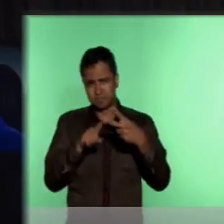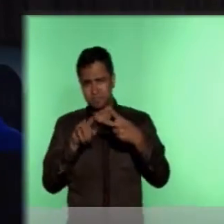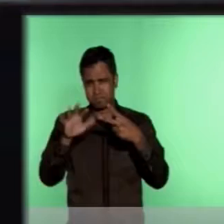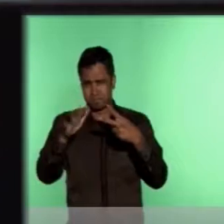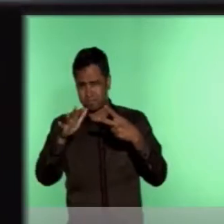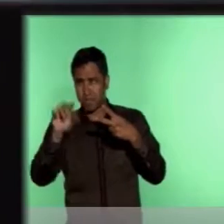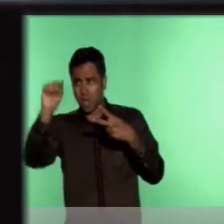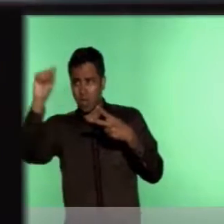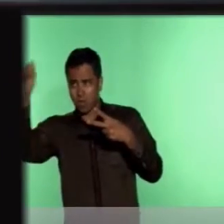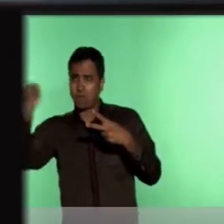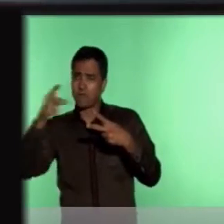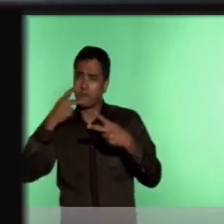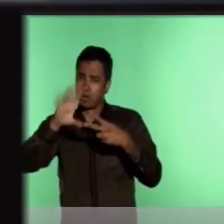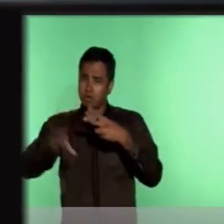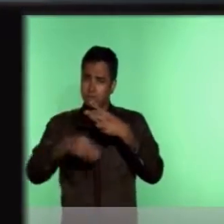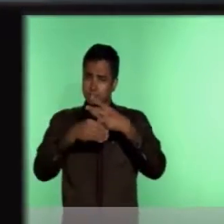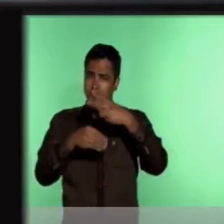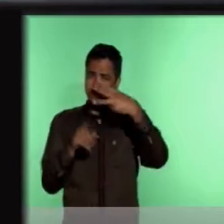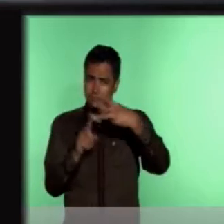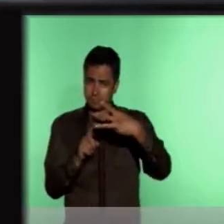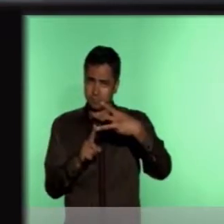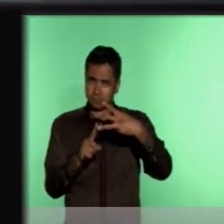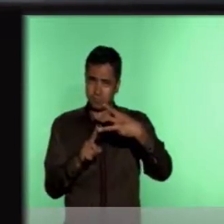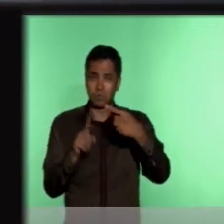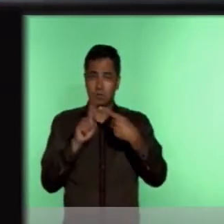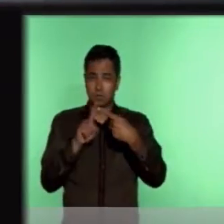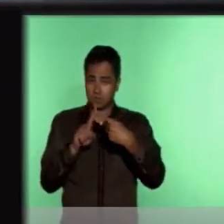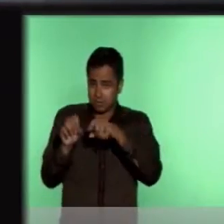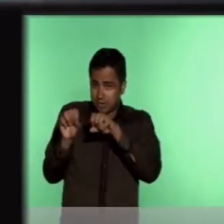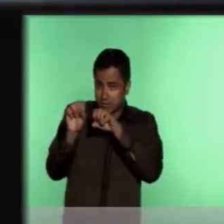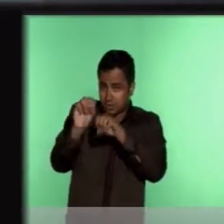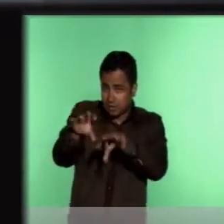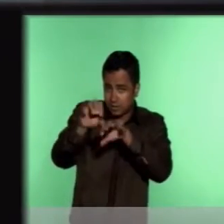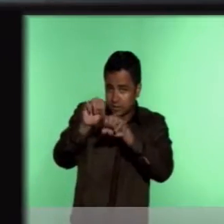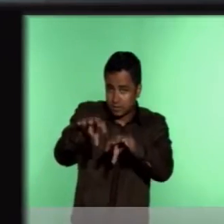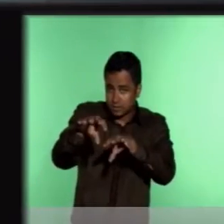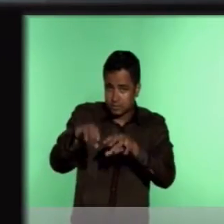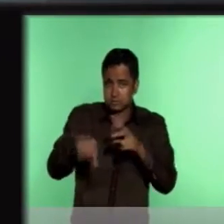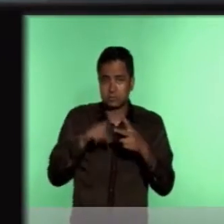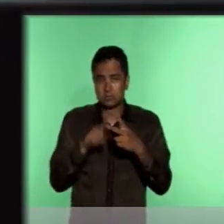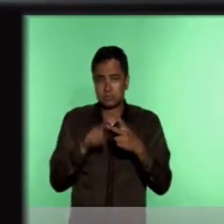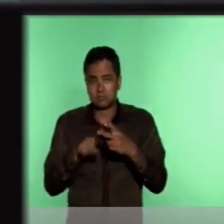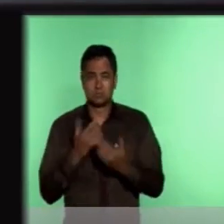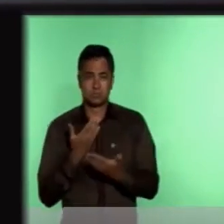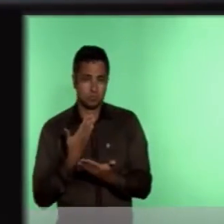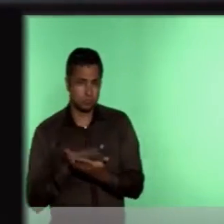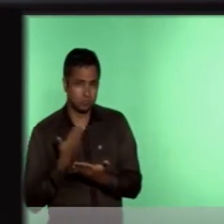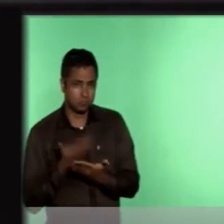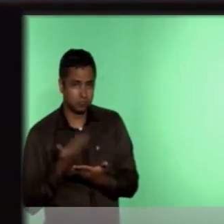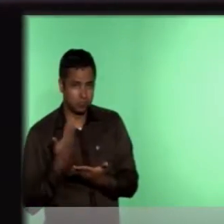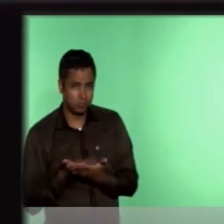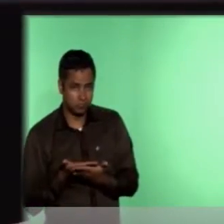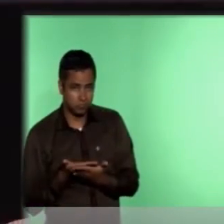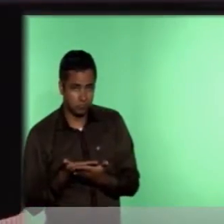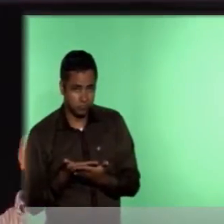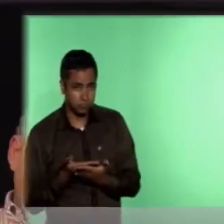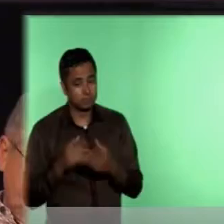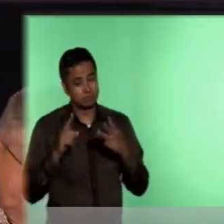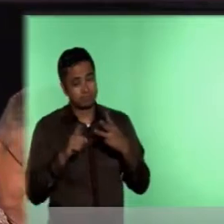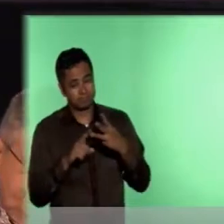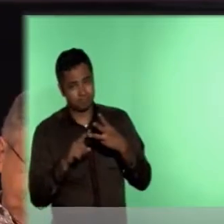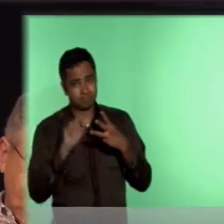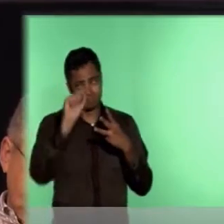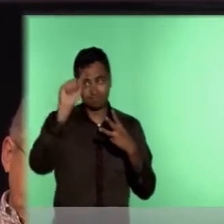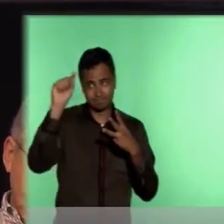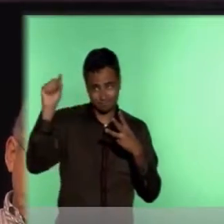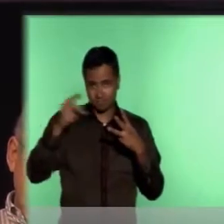três. A primeira é através do ensino. A segunda é através do estudo. E a terceira, que alguns autores colocam essa